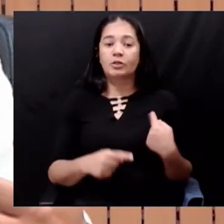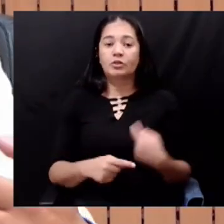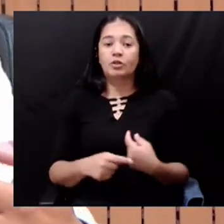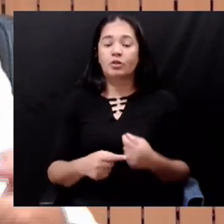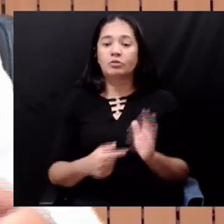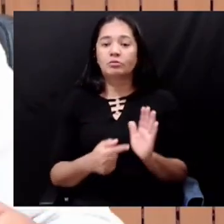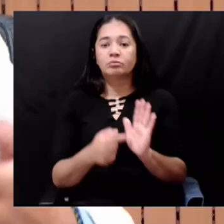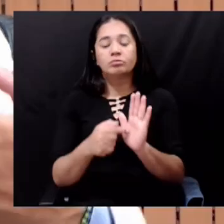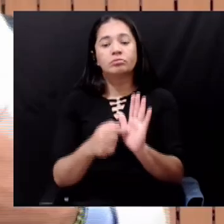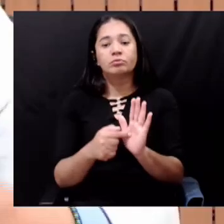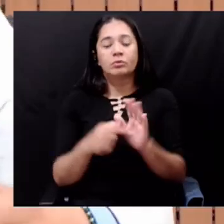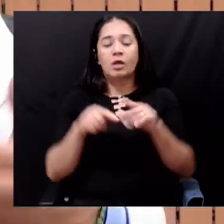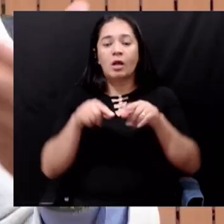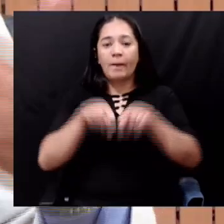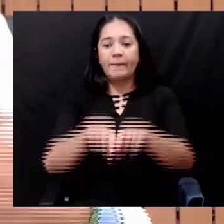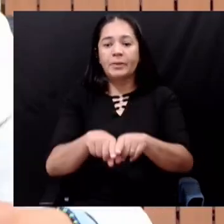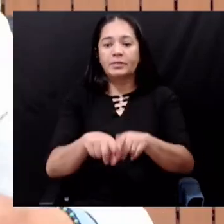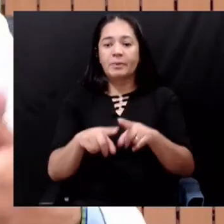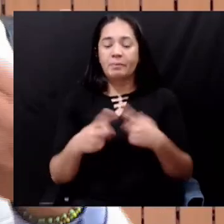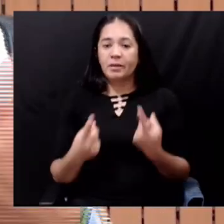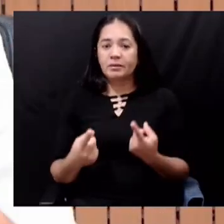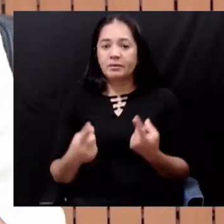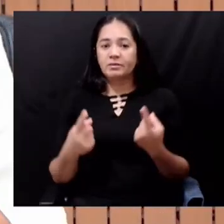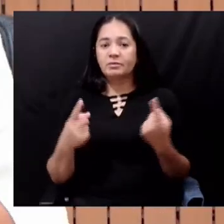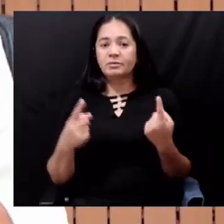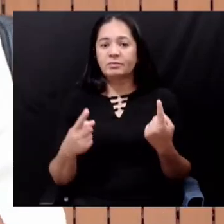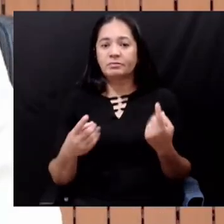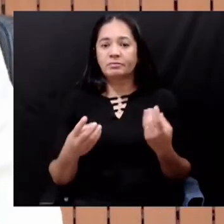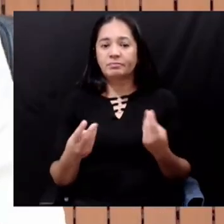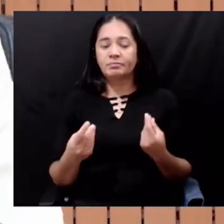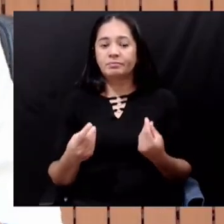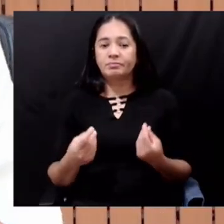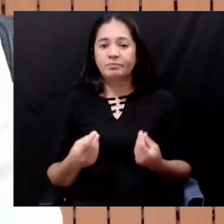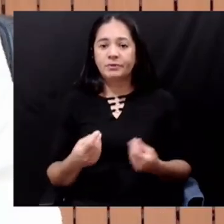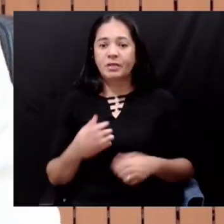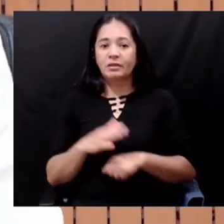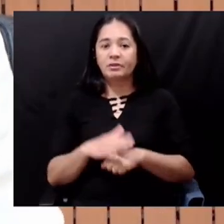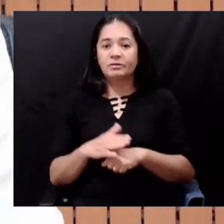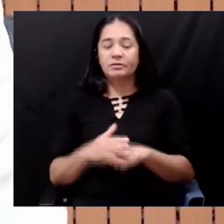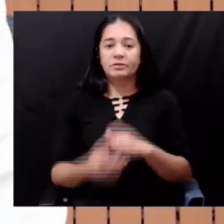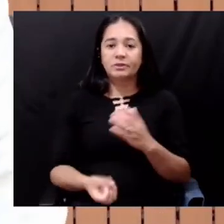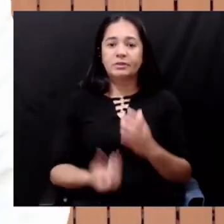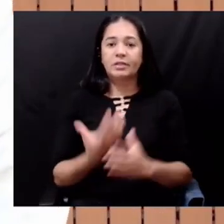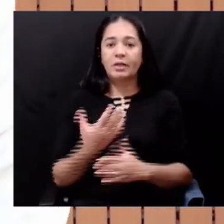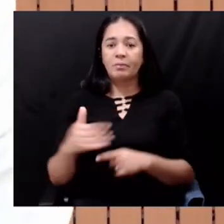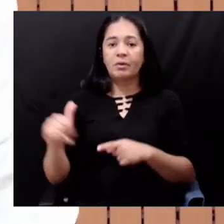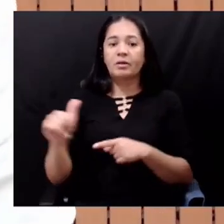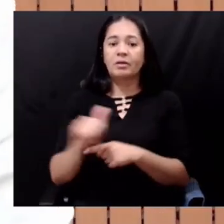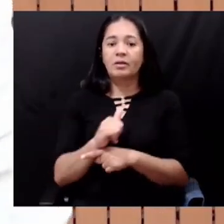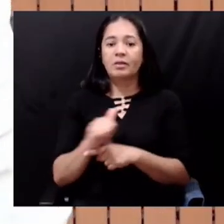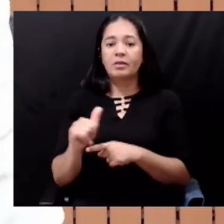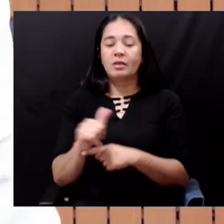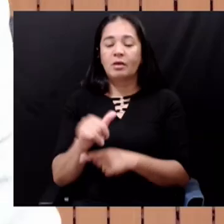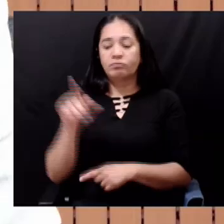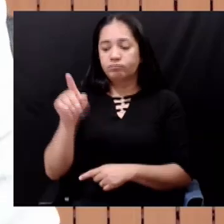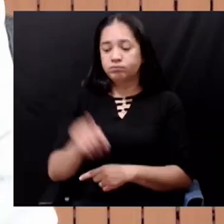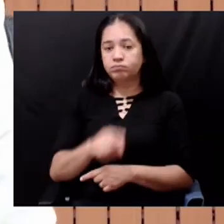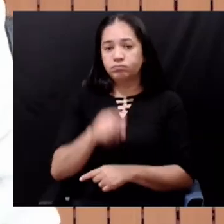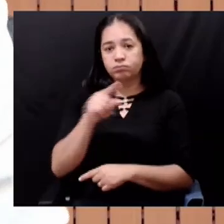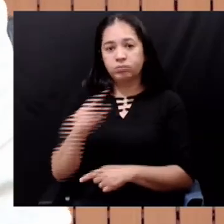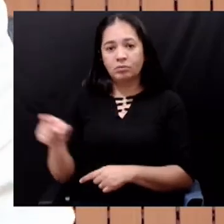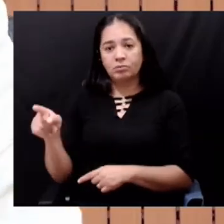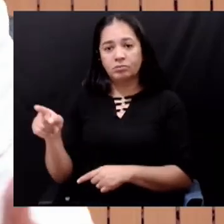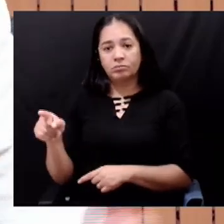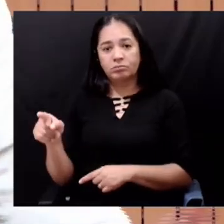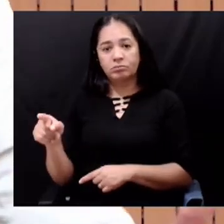mas ao mesmo tempo criamos mecanismos para cancelar, né, o próprio